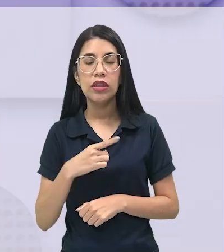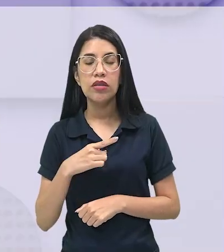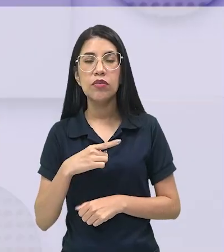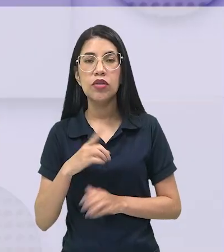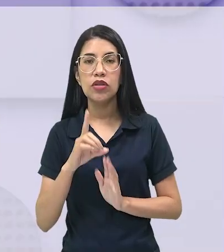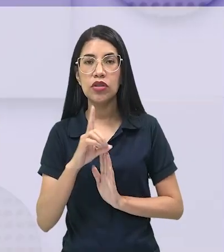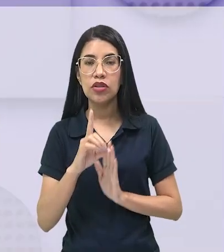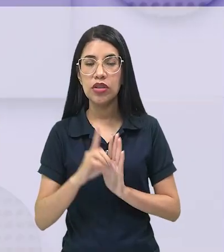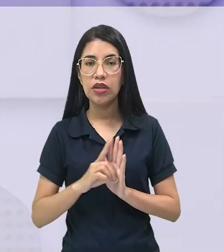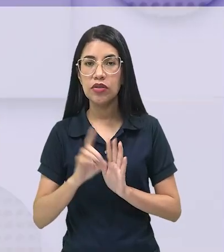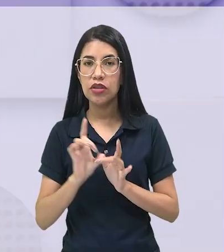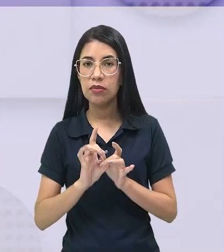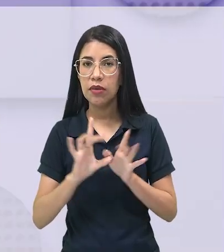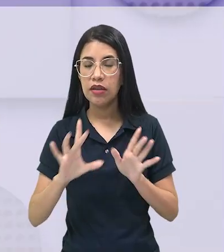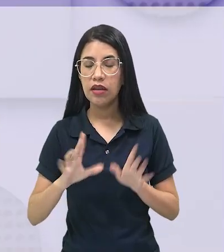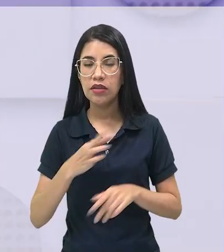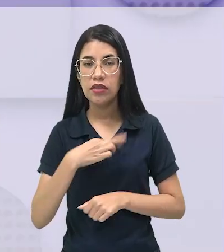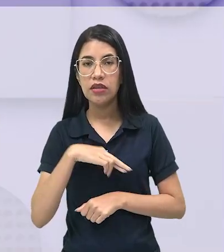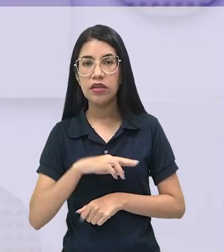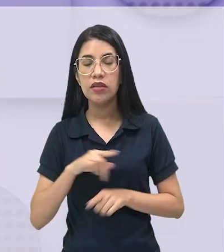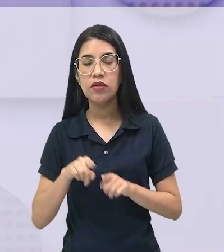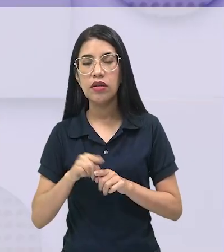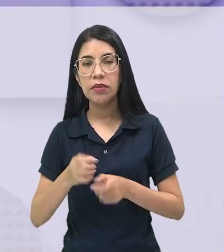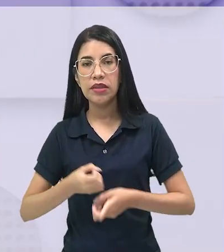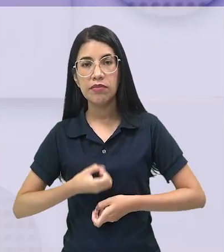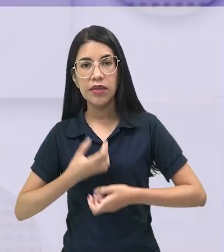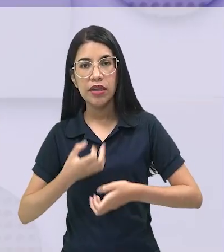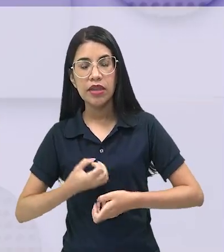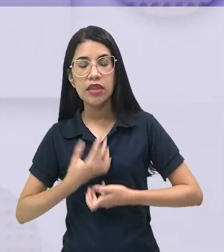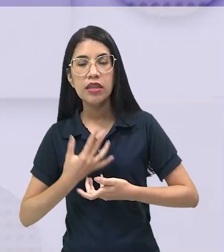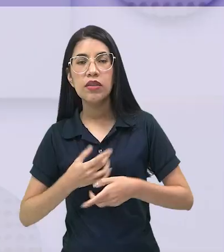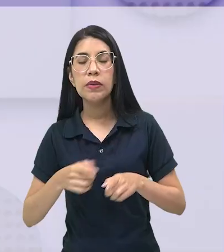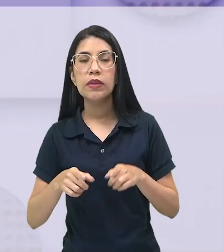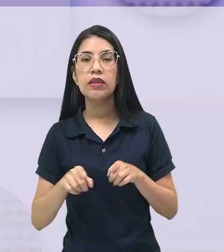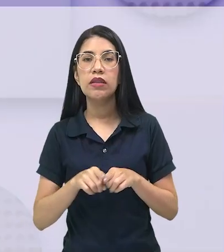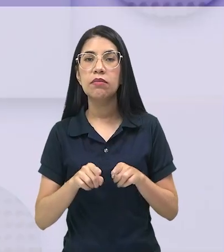religião, liberdade de expressão, liberdade